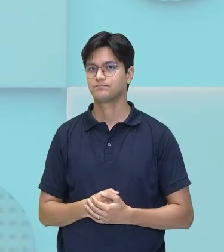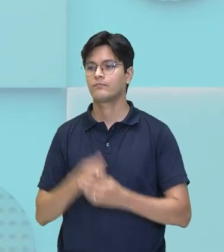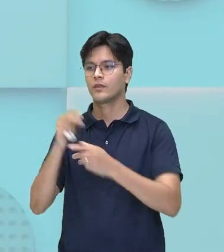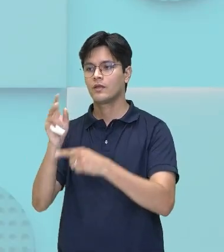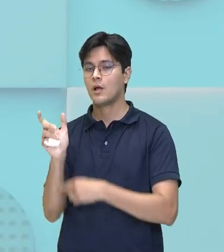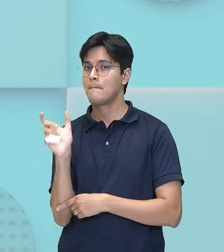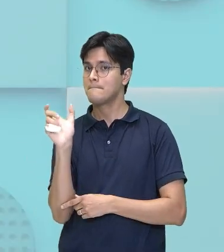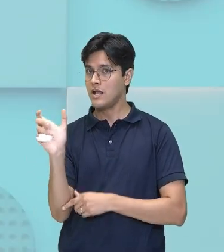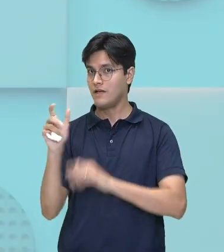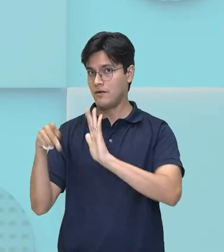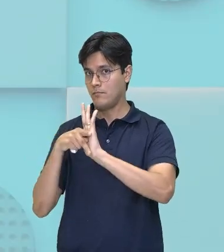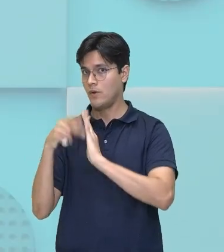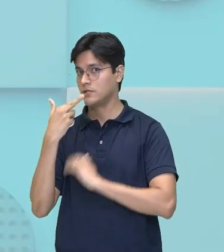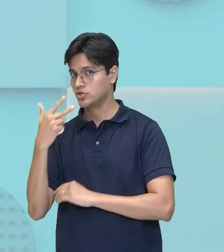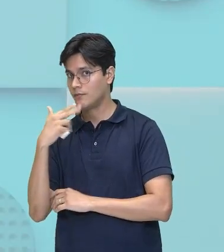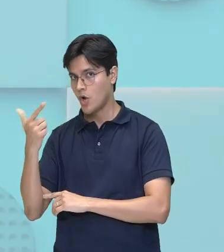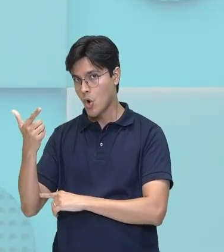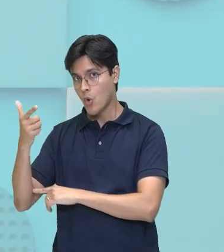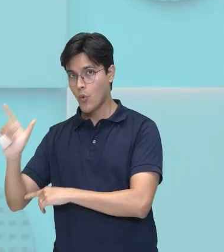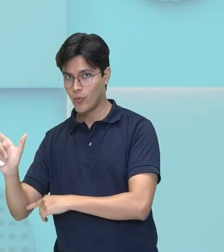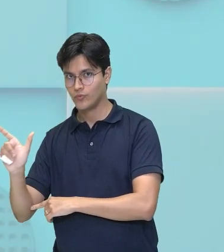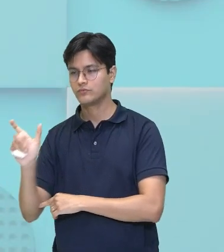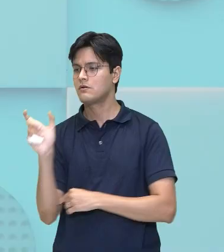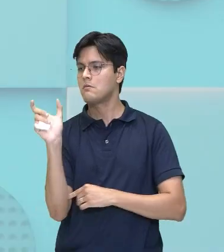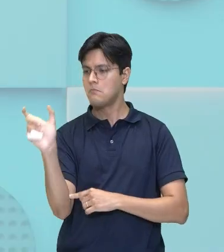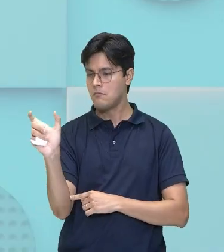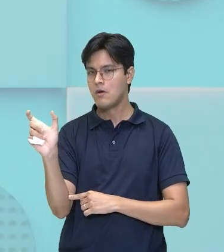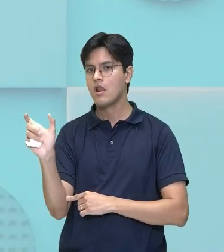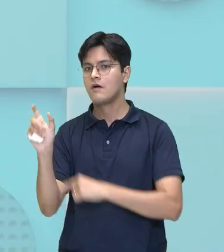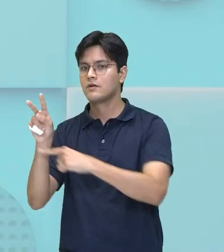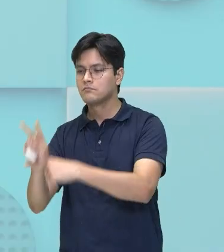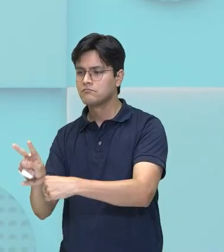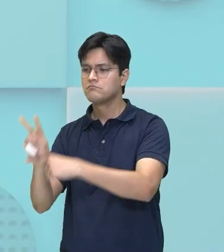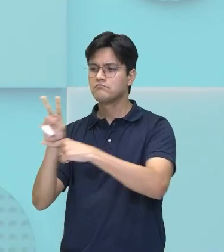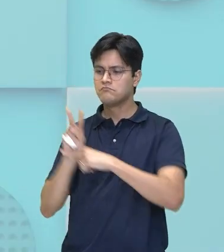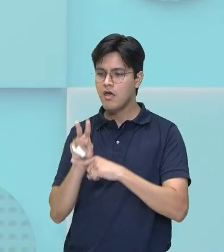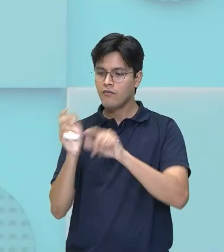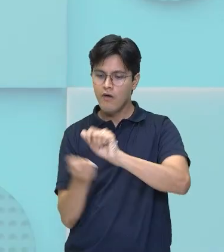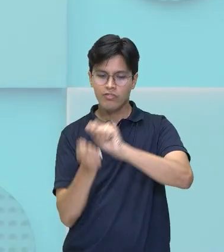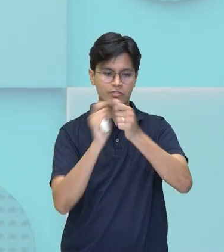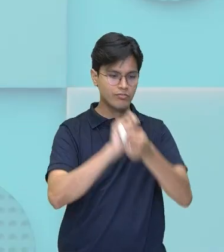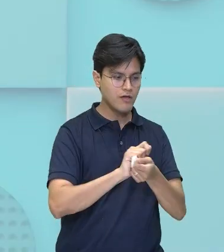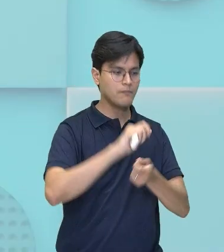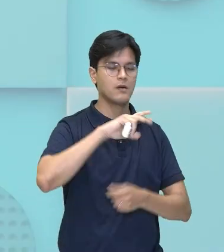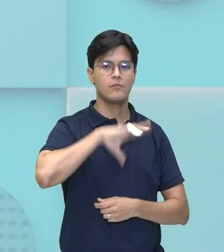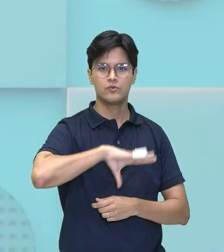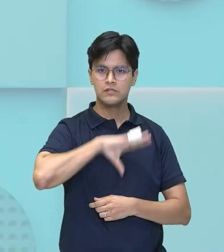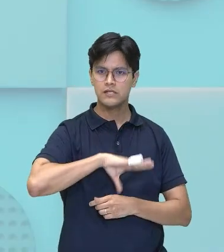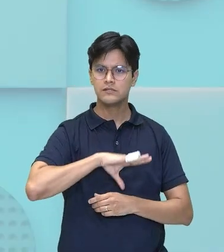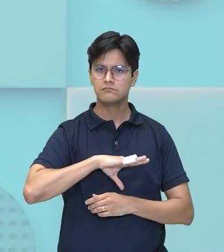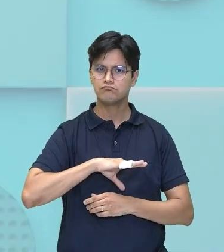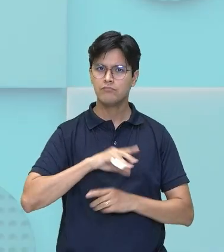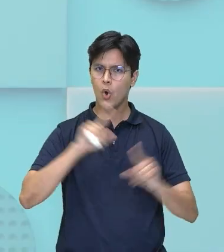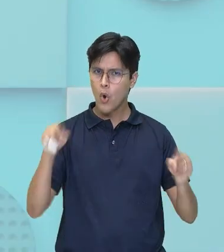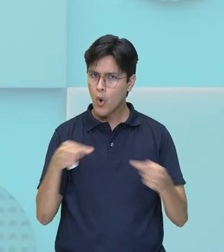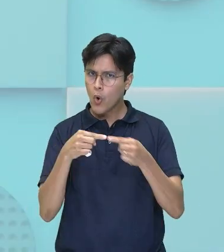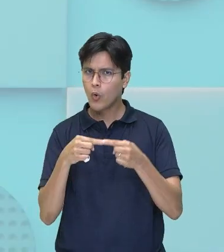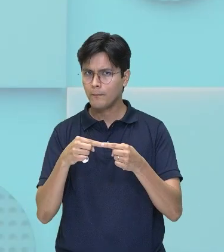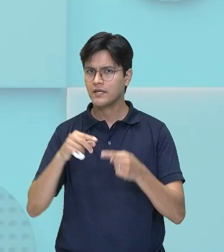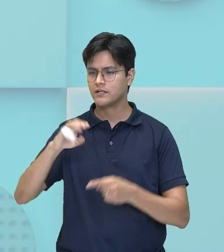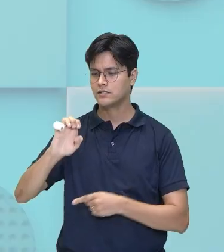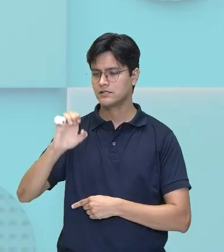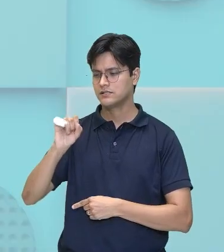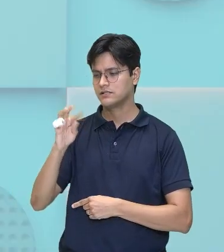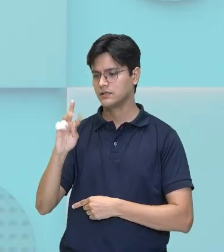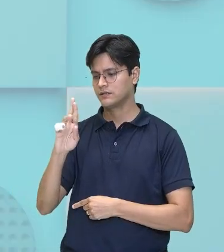coloca ali, e como a gente fala, né, vai aportuguesar a palavra, aí já não é mais estrangeirismo, tá bom? É o empréstimo dessa palavra